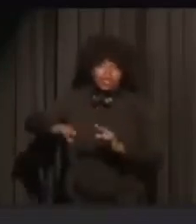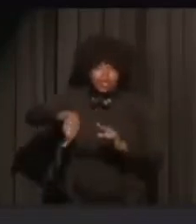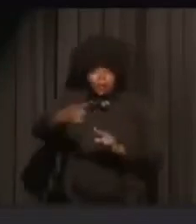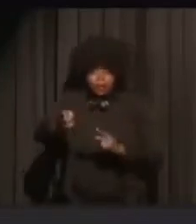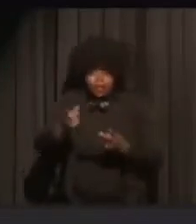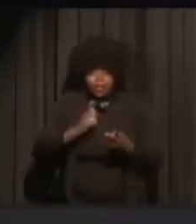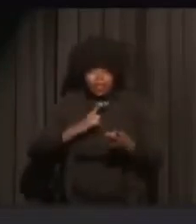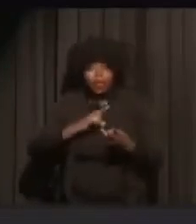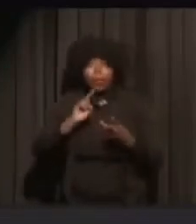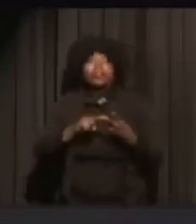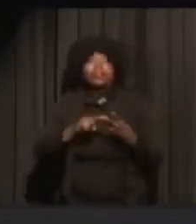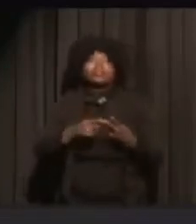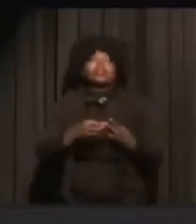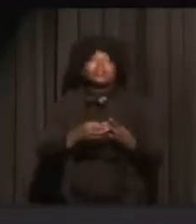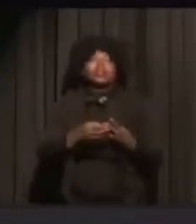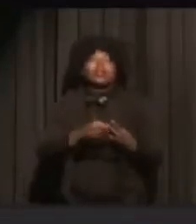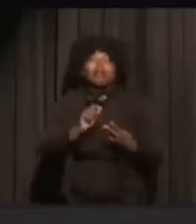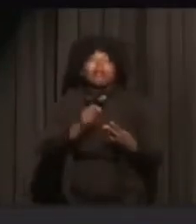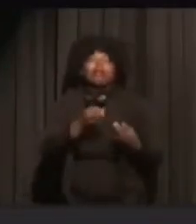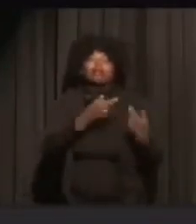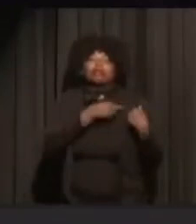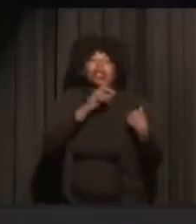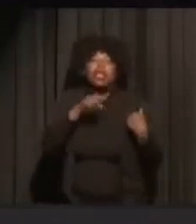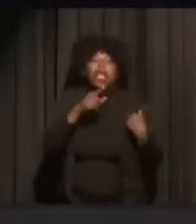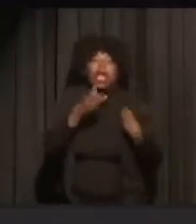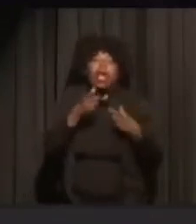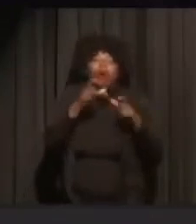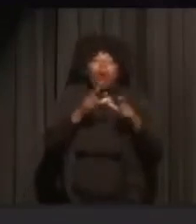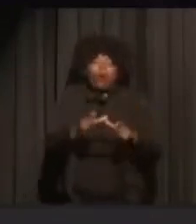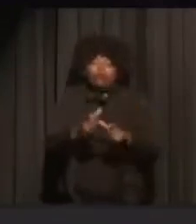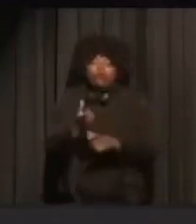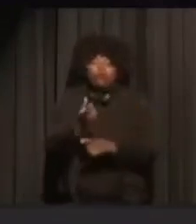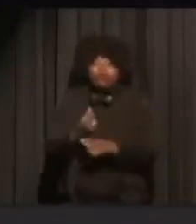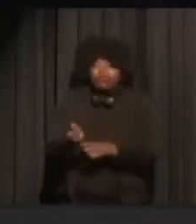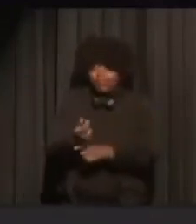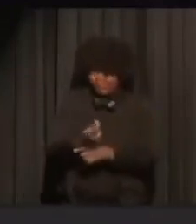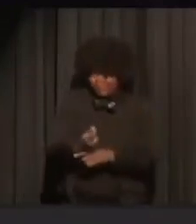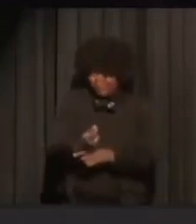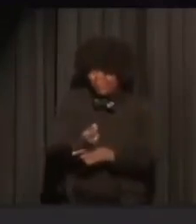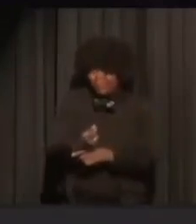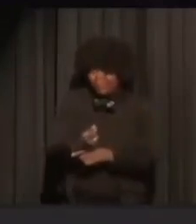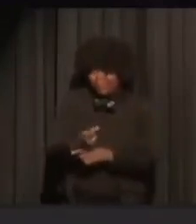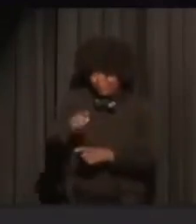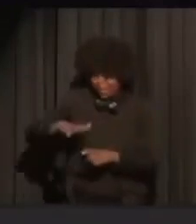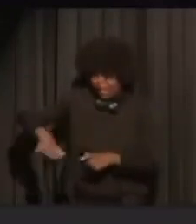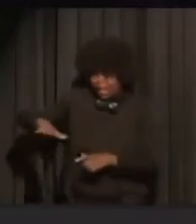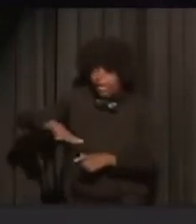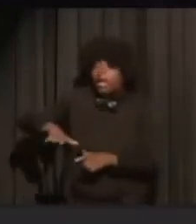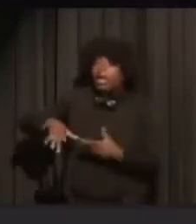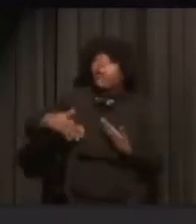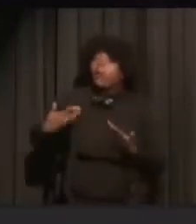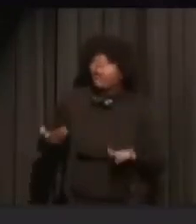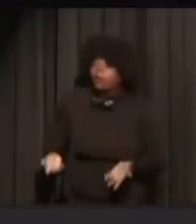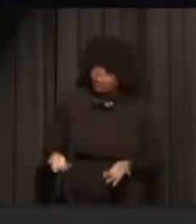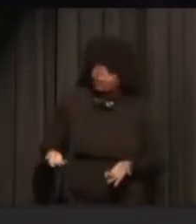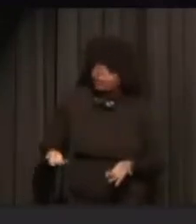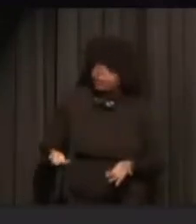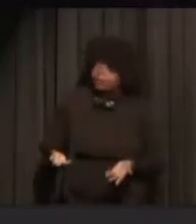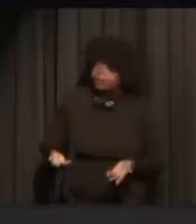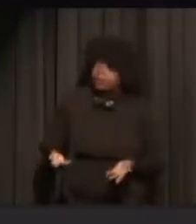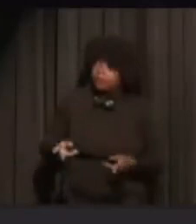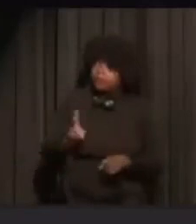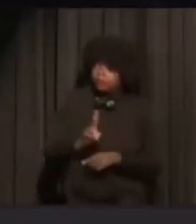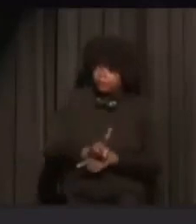responsabilidade que é para onde irão as receitas governamentais advindas daquelas áreas portanto